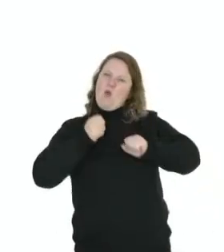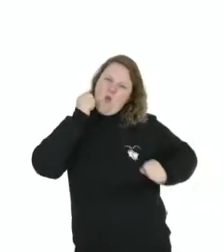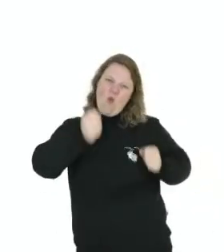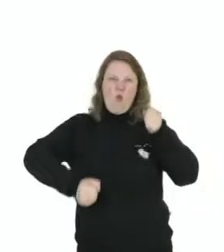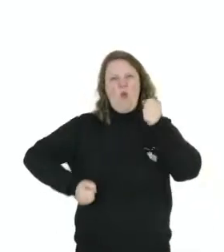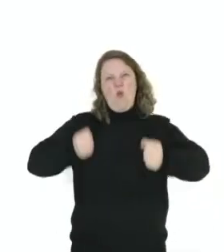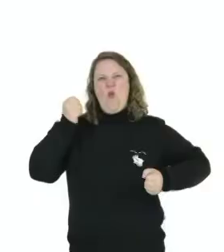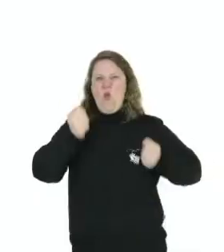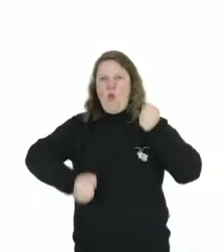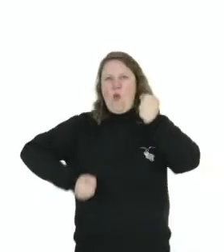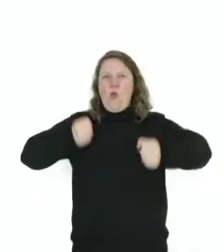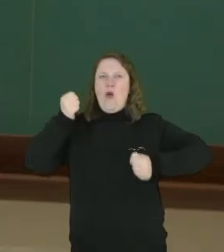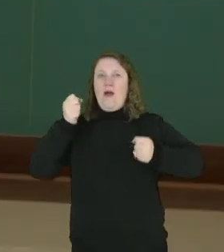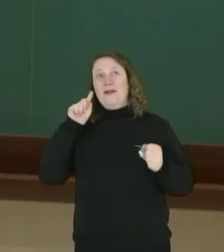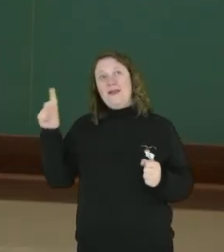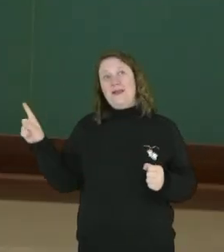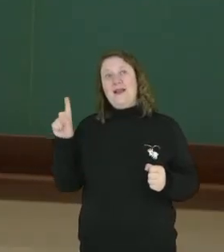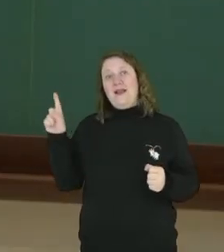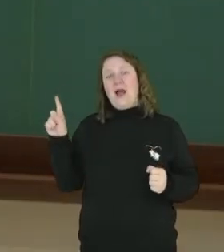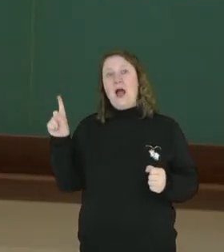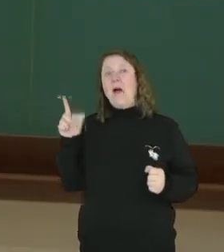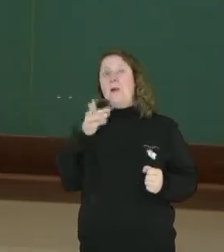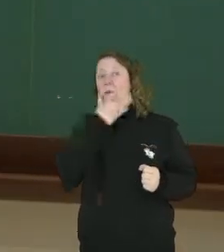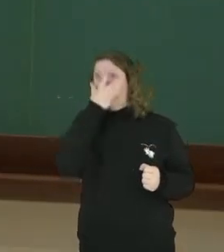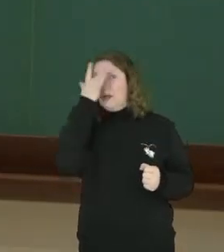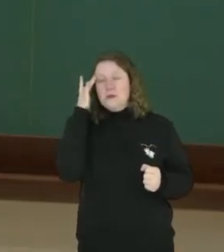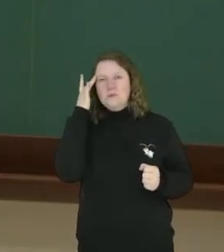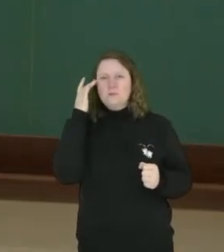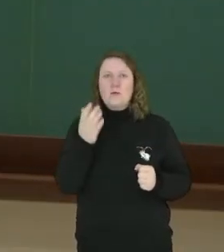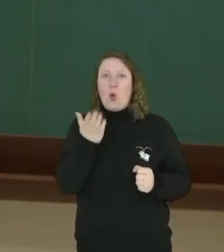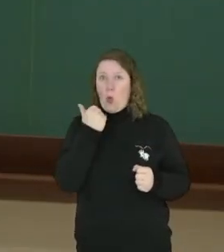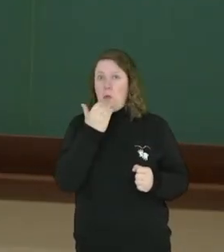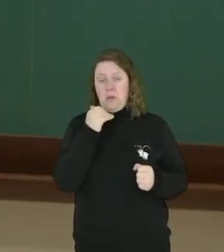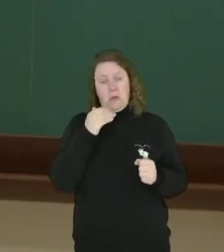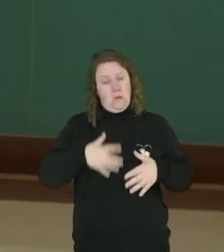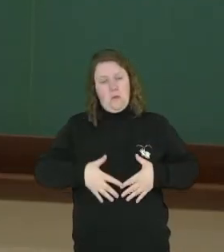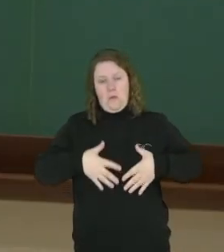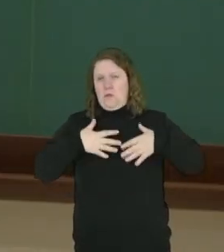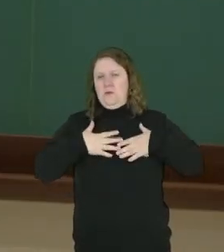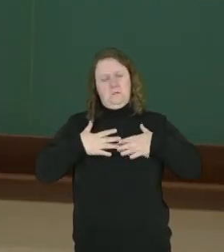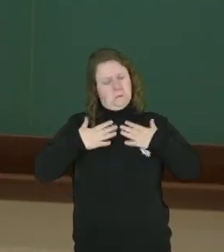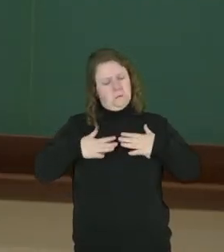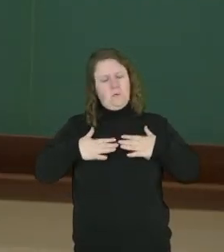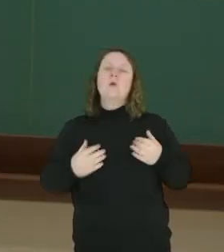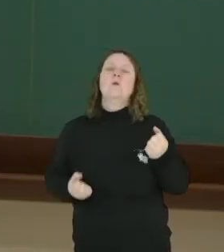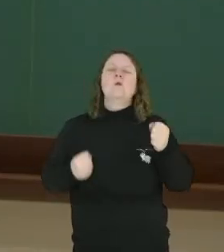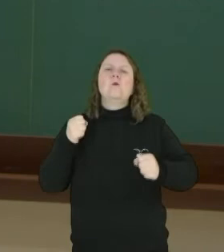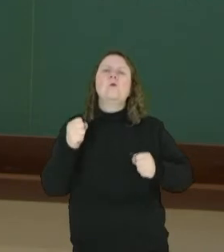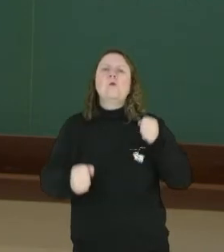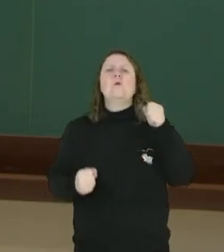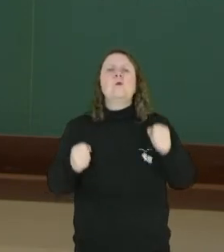pessoa correndo, como é o caso da maratona aqui, a pessoa está alimentada, ela